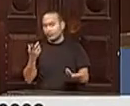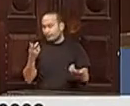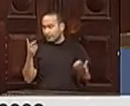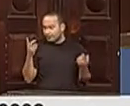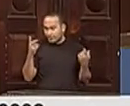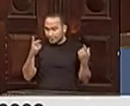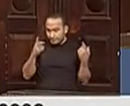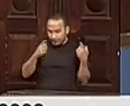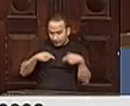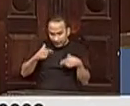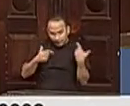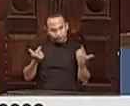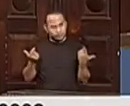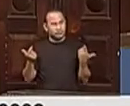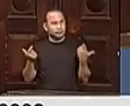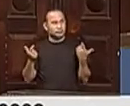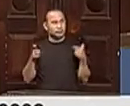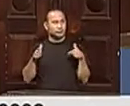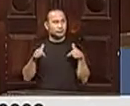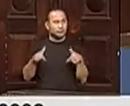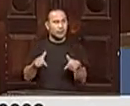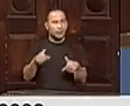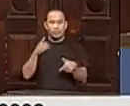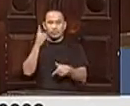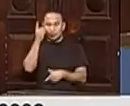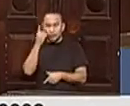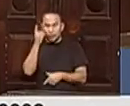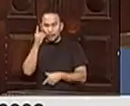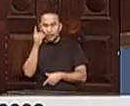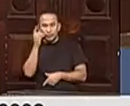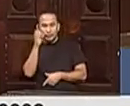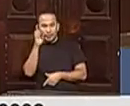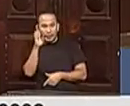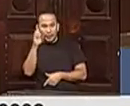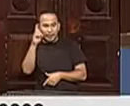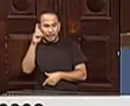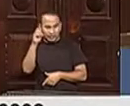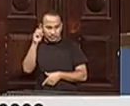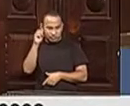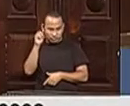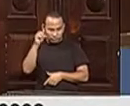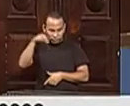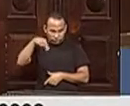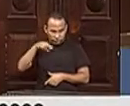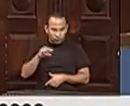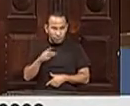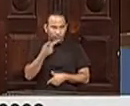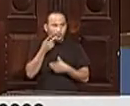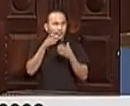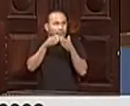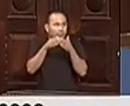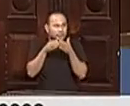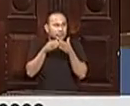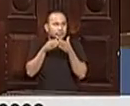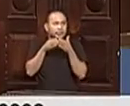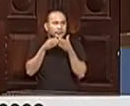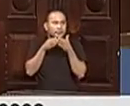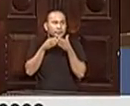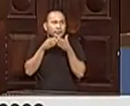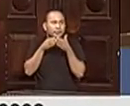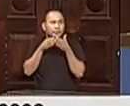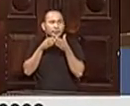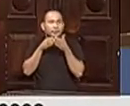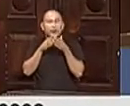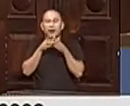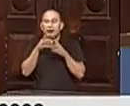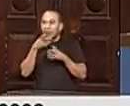debate. O deputado Albertassi corretamente me procurou hoje, depois que eu li essa matéria, pedindo uma reunião com a bancada do PSOL, e será